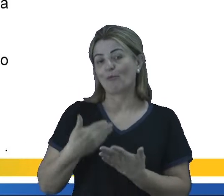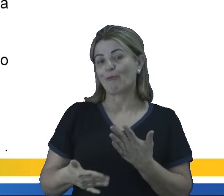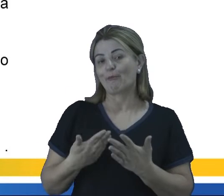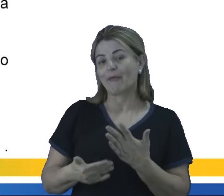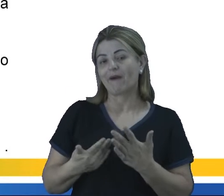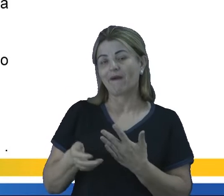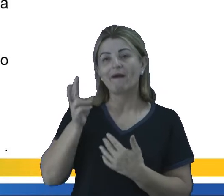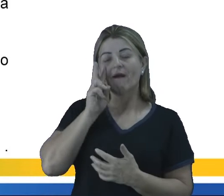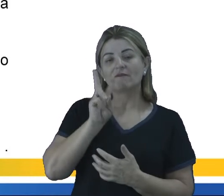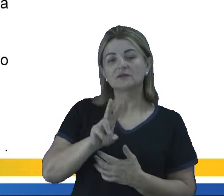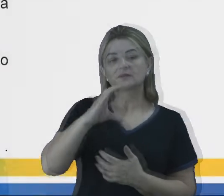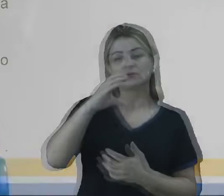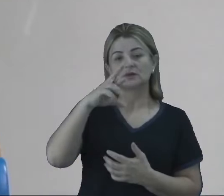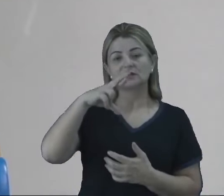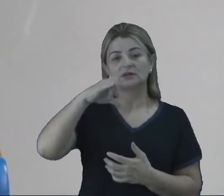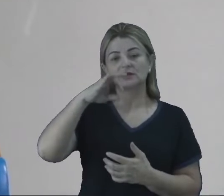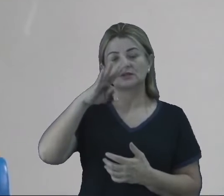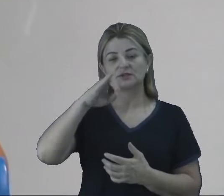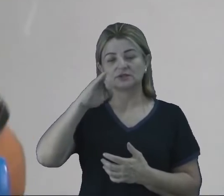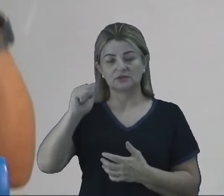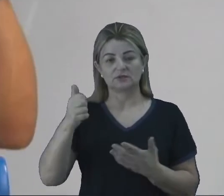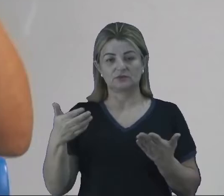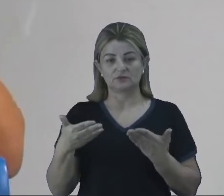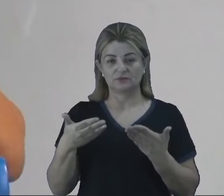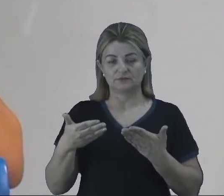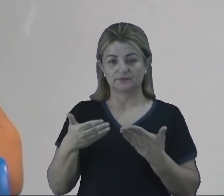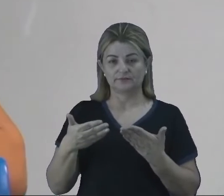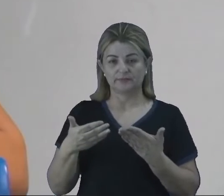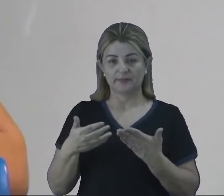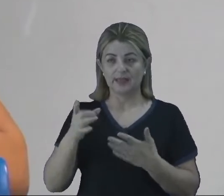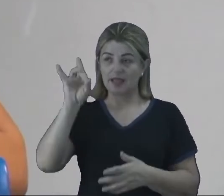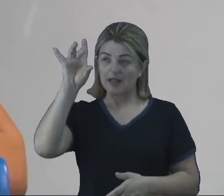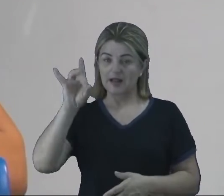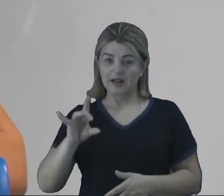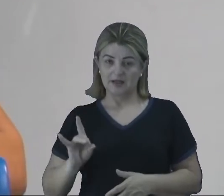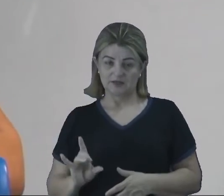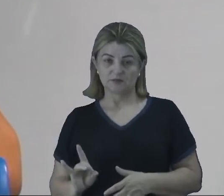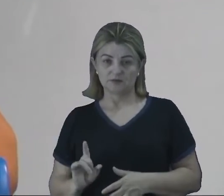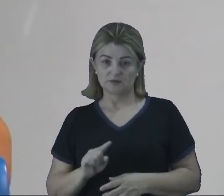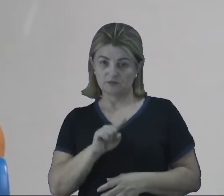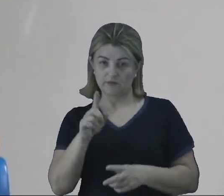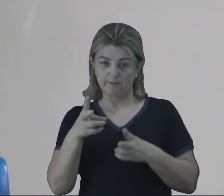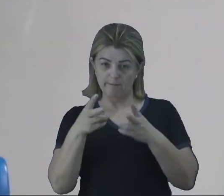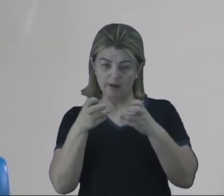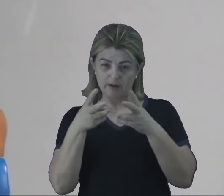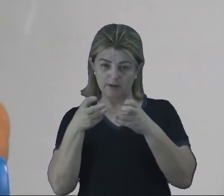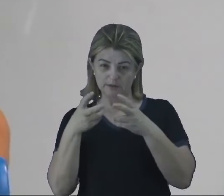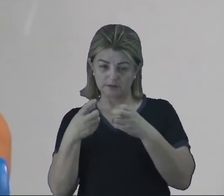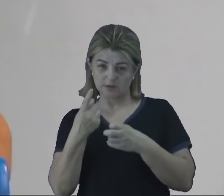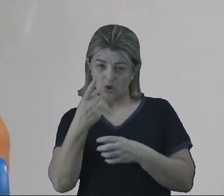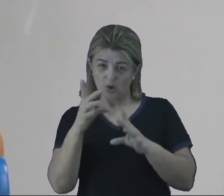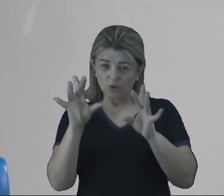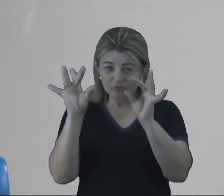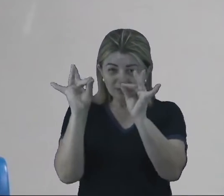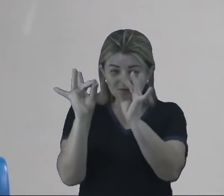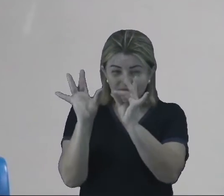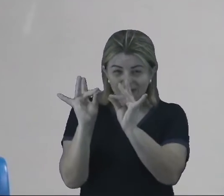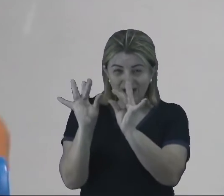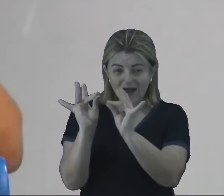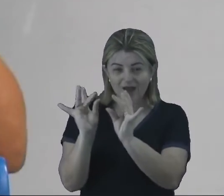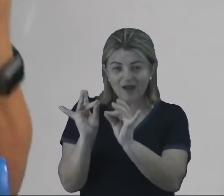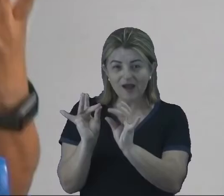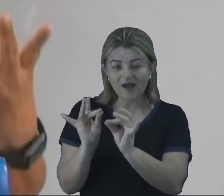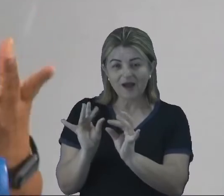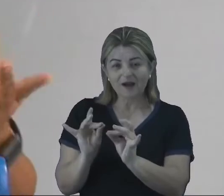por intertextualidade, um texto atravessando o outro texto. A intertextualidade, ela pode